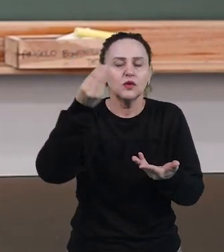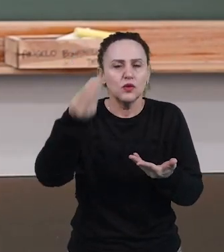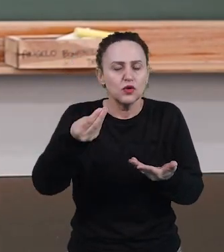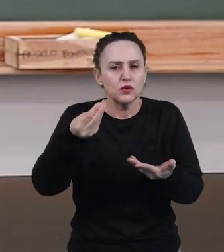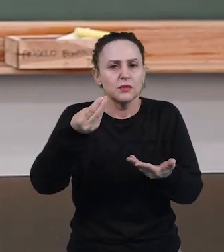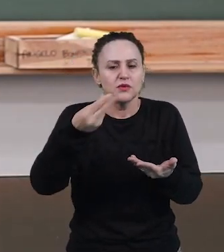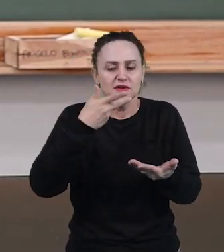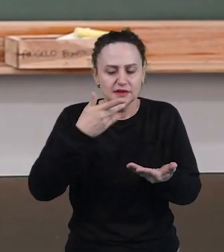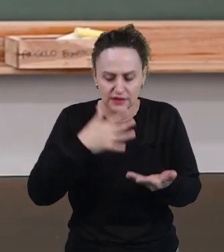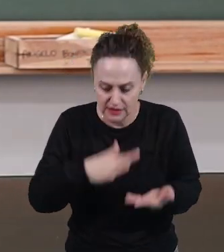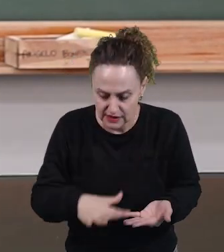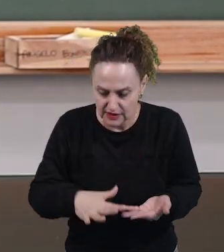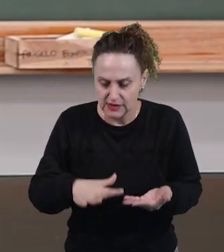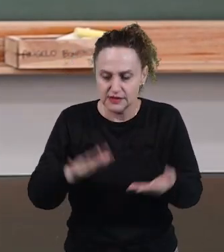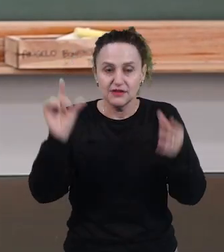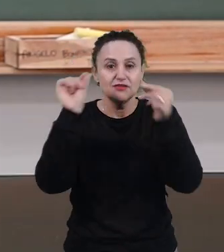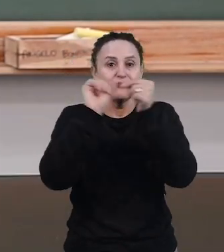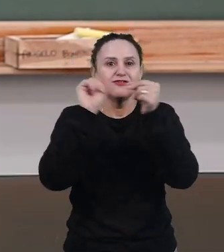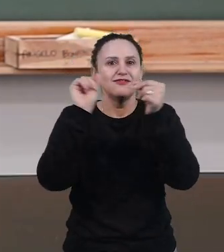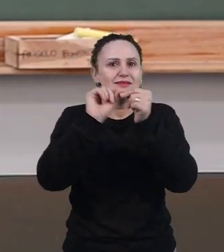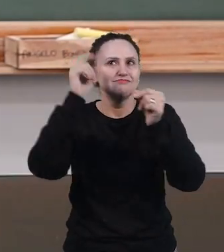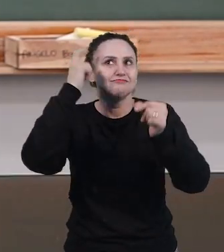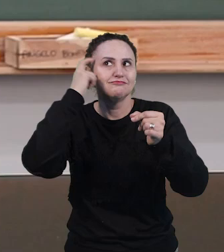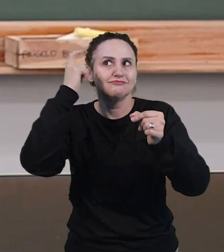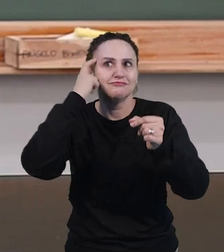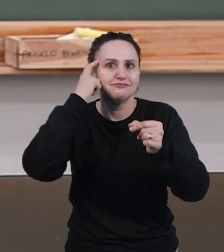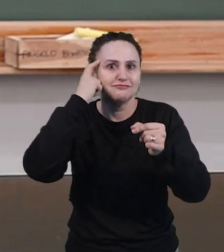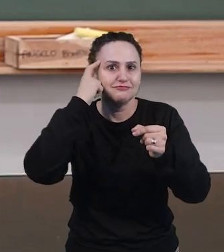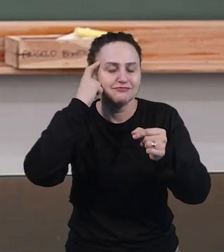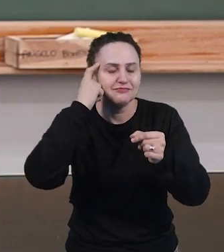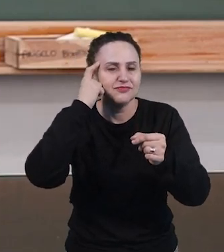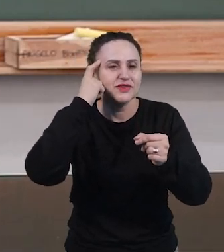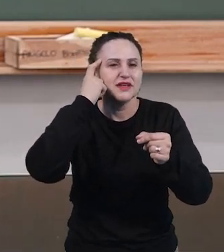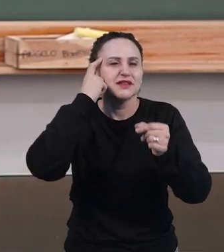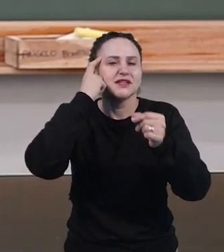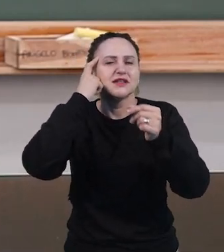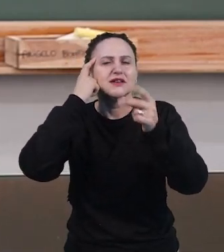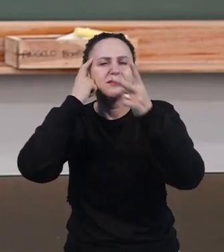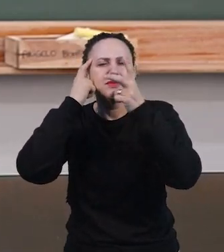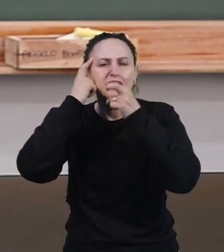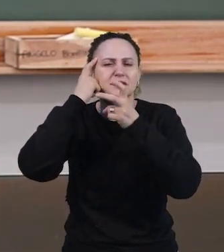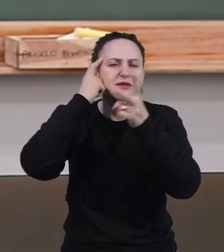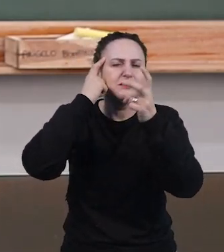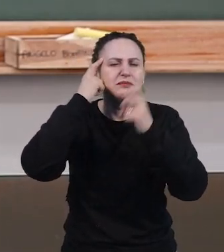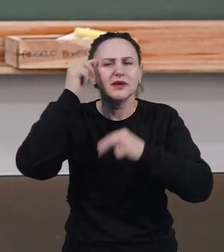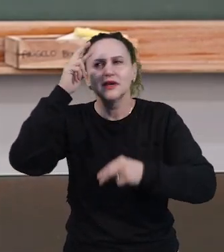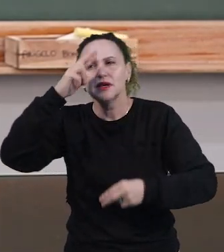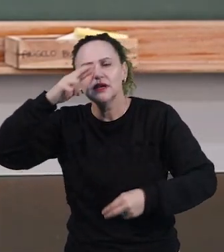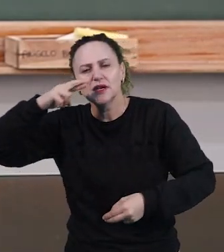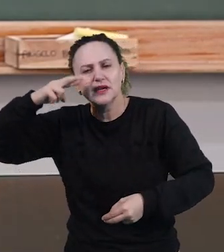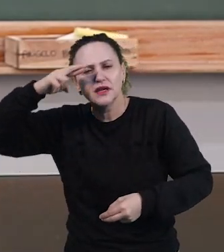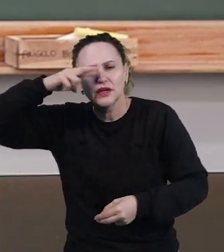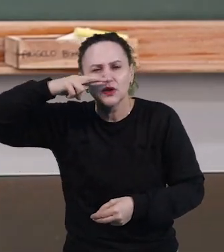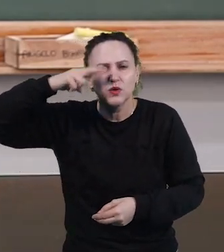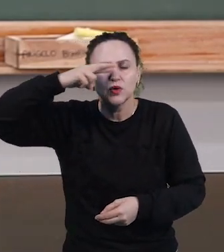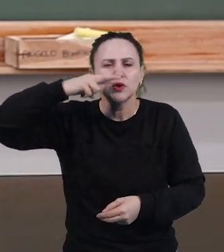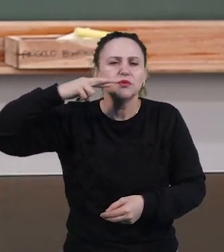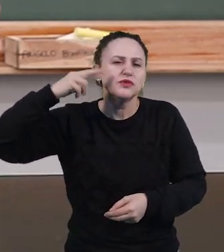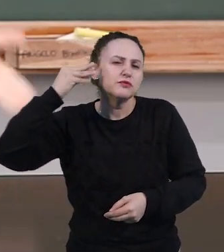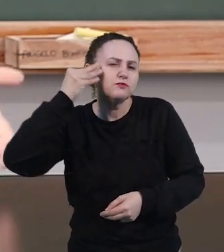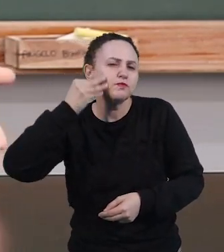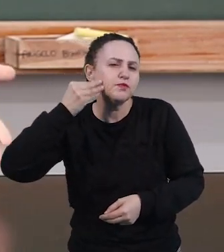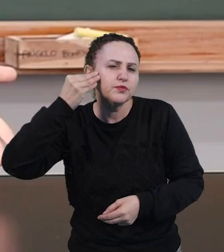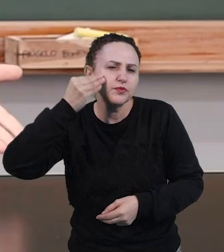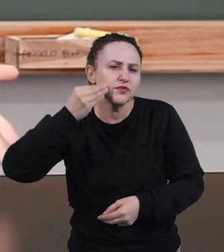seu pensamento, né? E para isso ele observou muita criança, né? Ele fez muito experimento com essas crianças. Lembrem